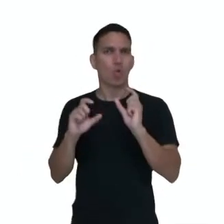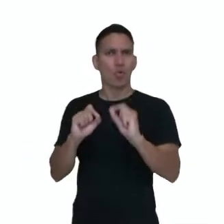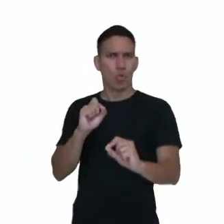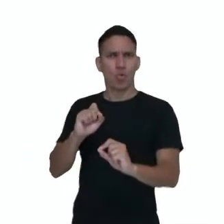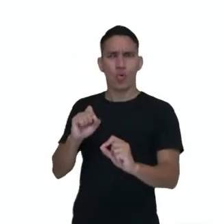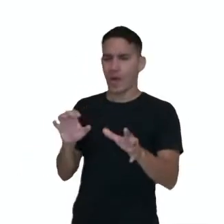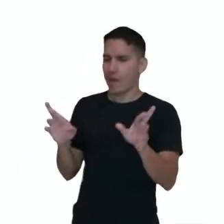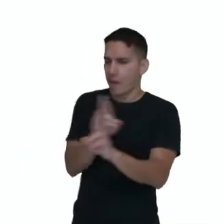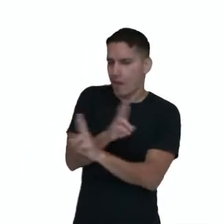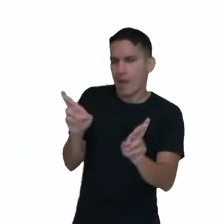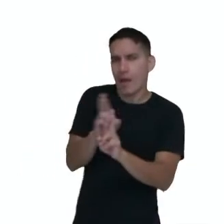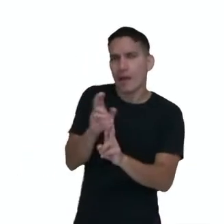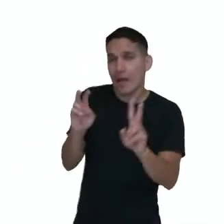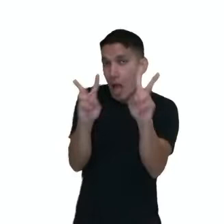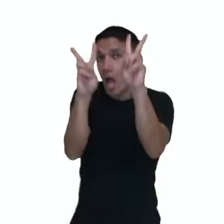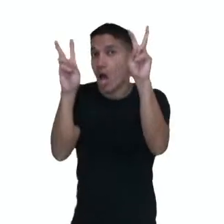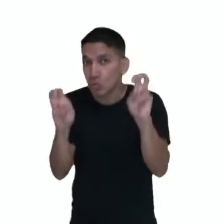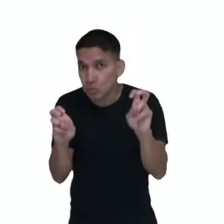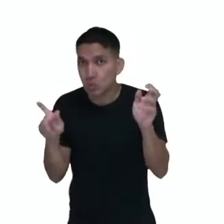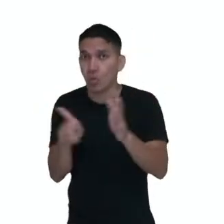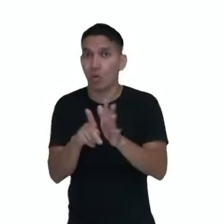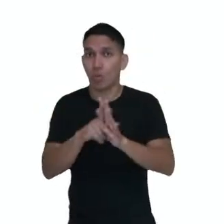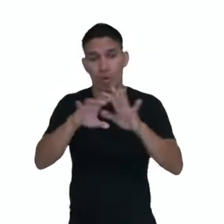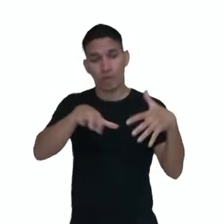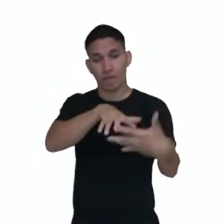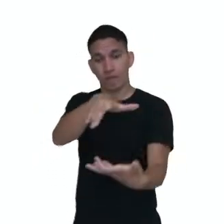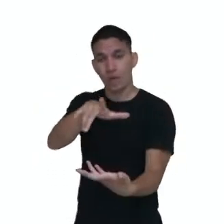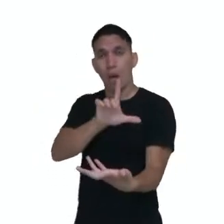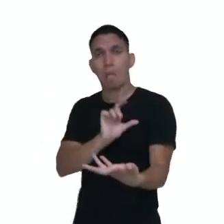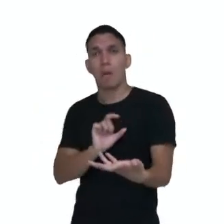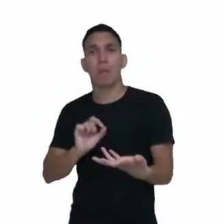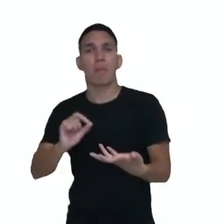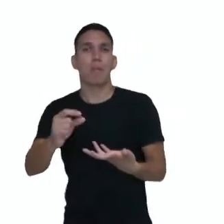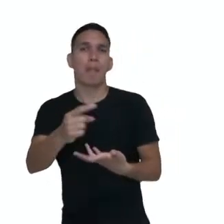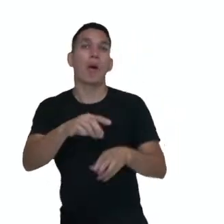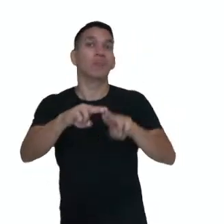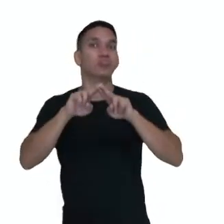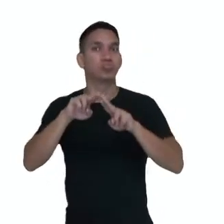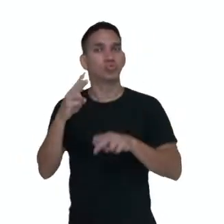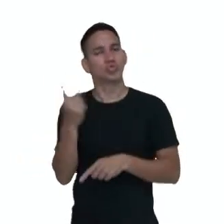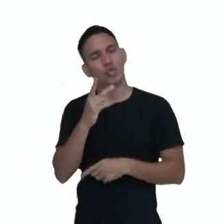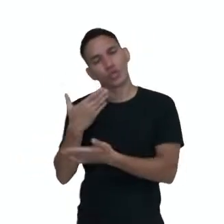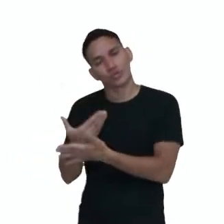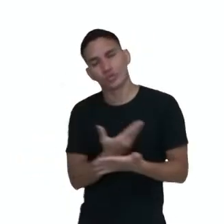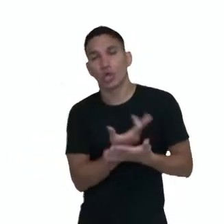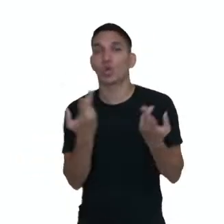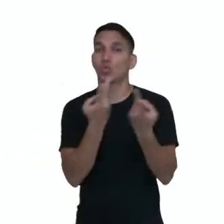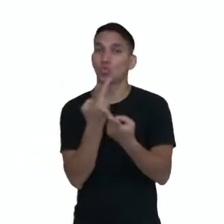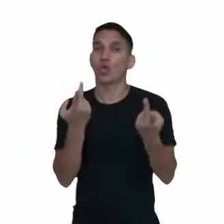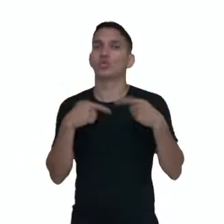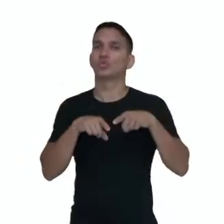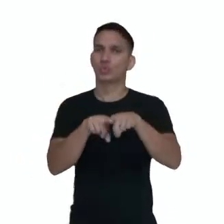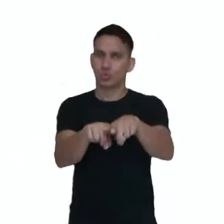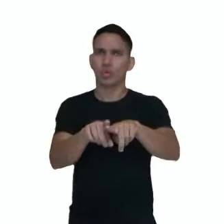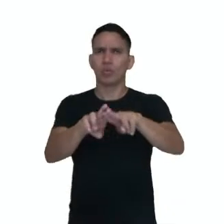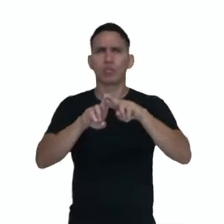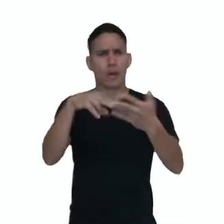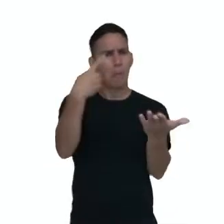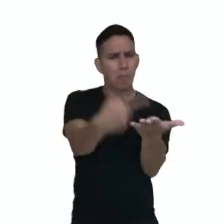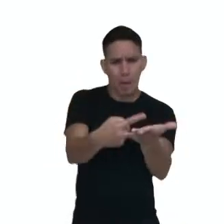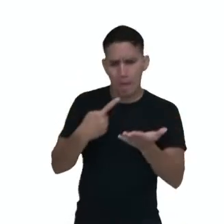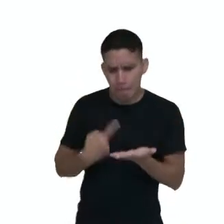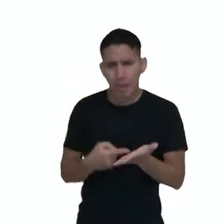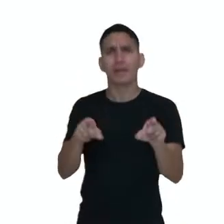aos assuntos que envolvem relações internacionais, por isso que a gente está estudando os dois juntos. Acordos diplomáticos e toda